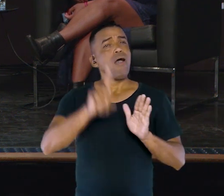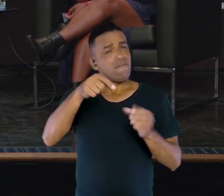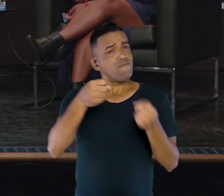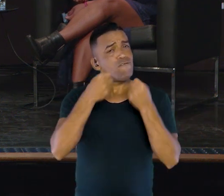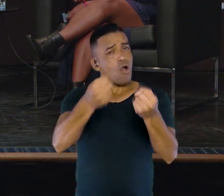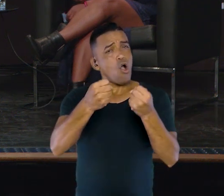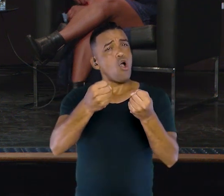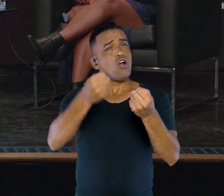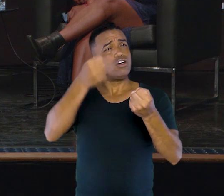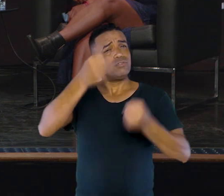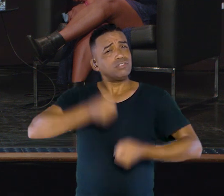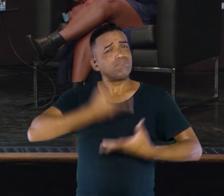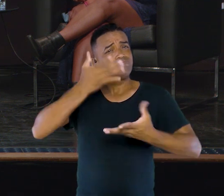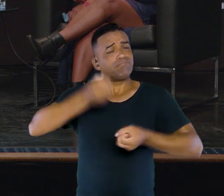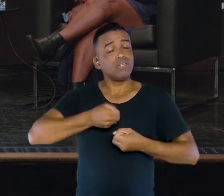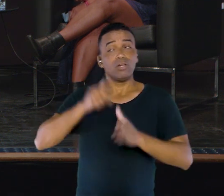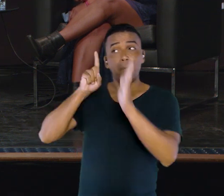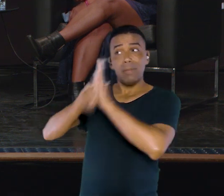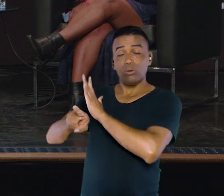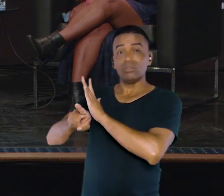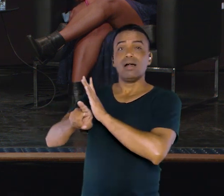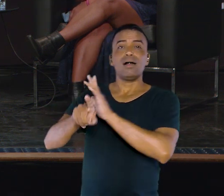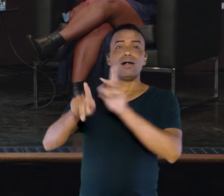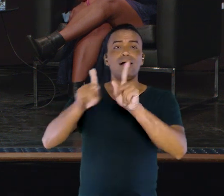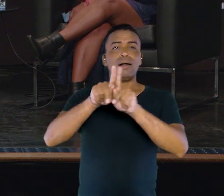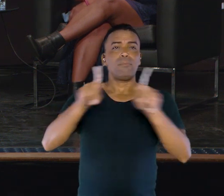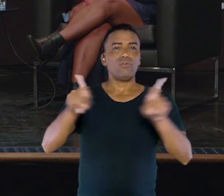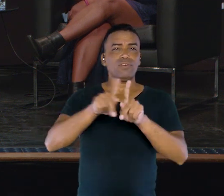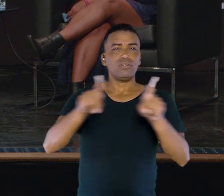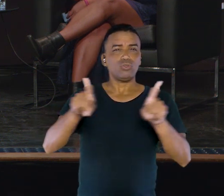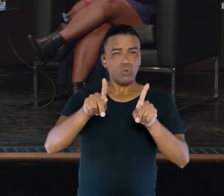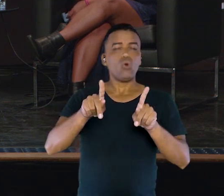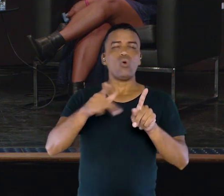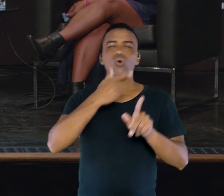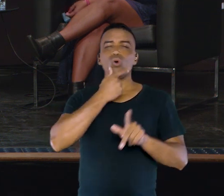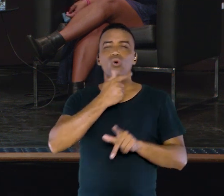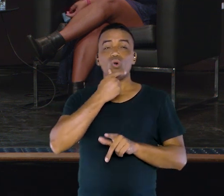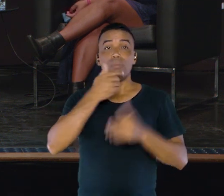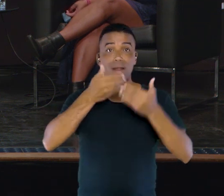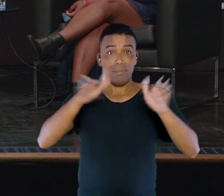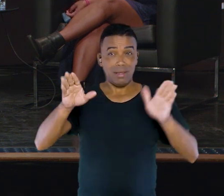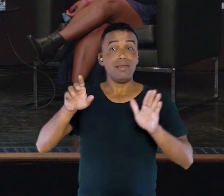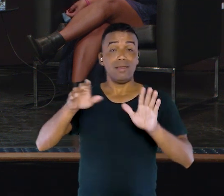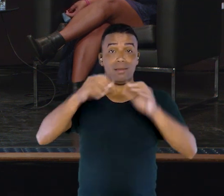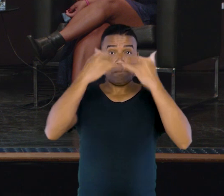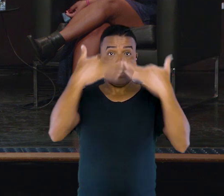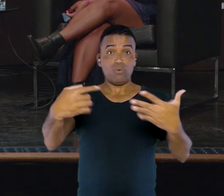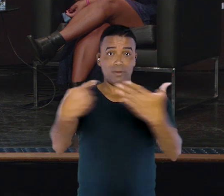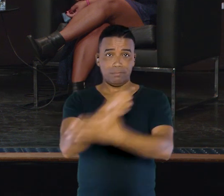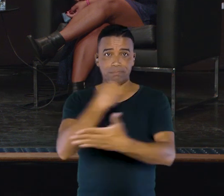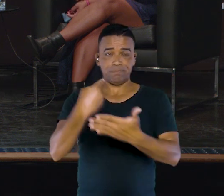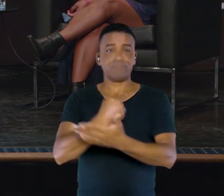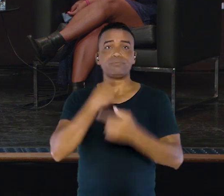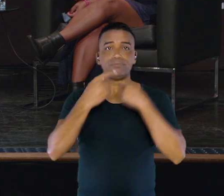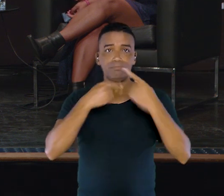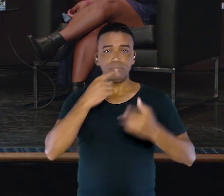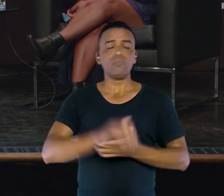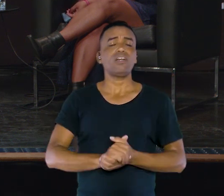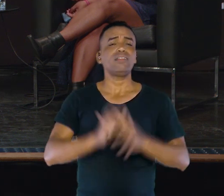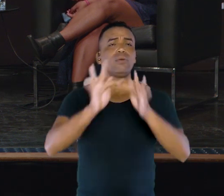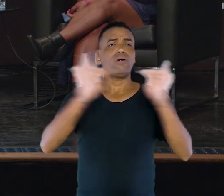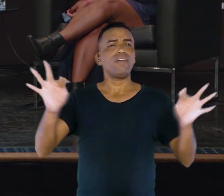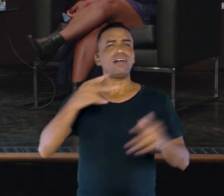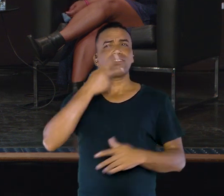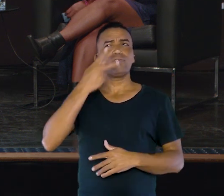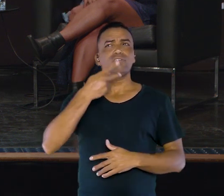nesse sentido. E aí eu queria perguntar para a professora, é a última pergunta aqui antes de abrir para as questões do público. Tem